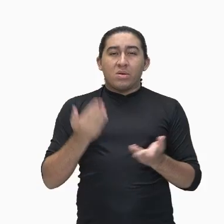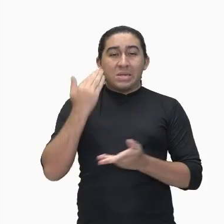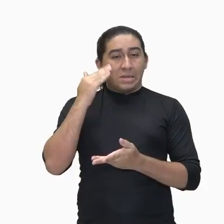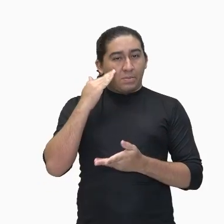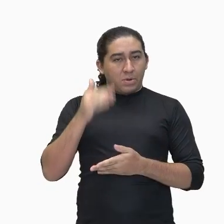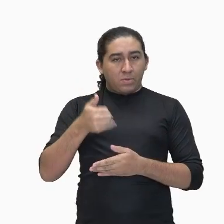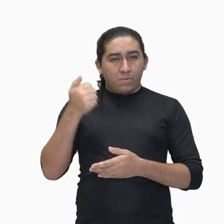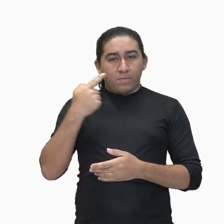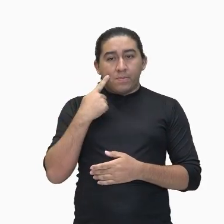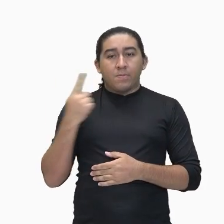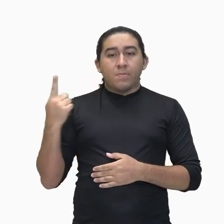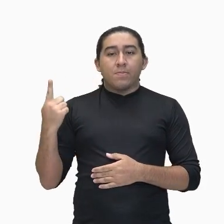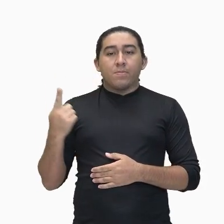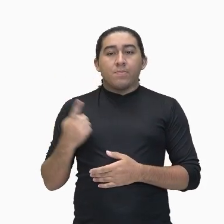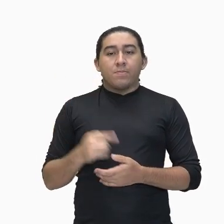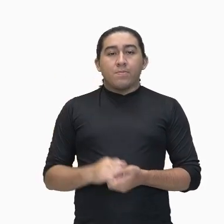isso.